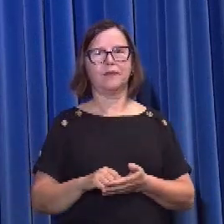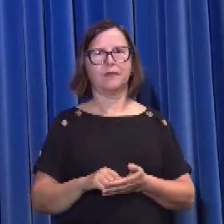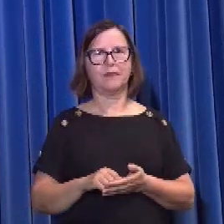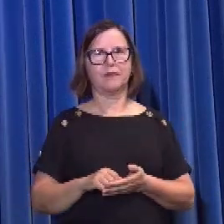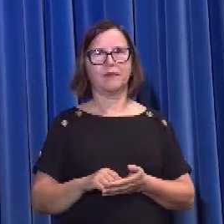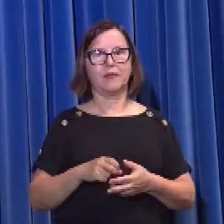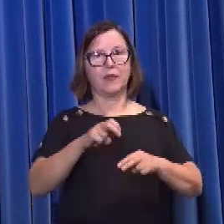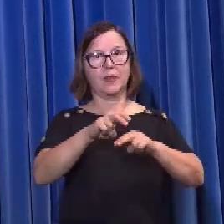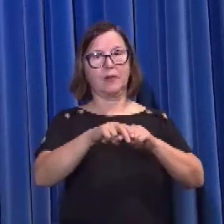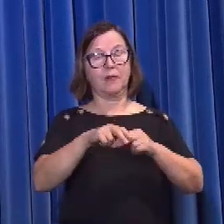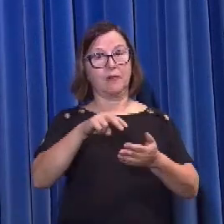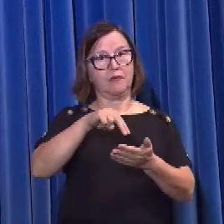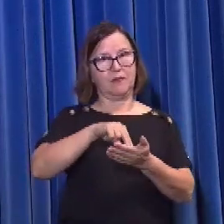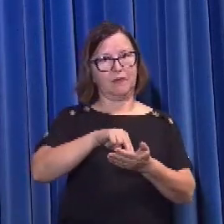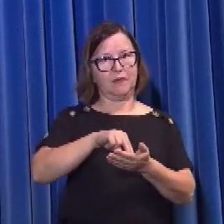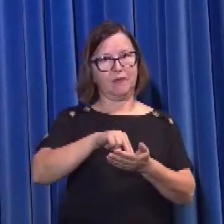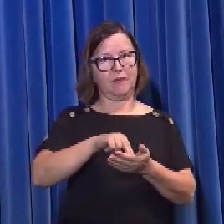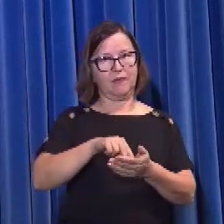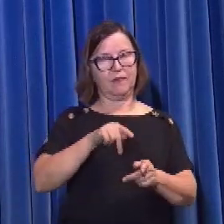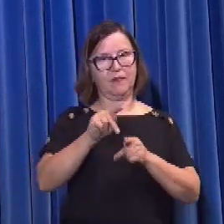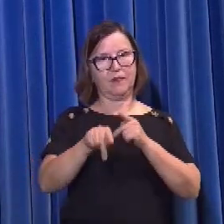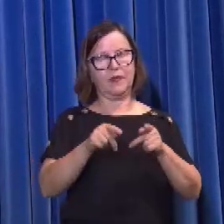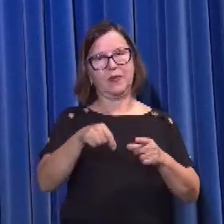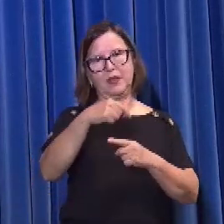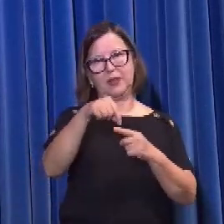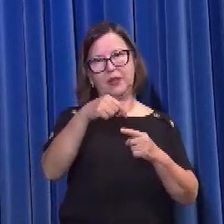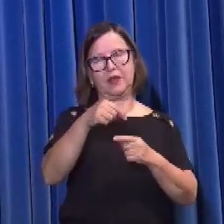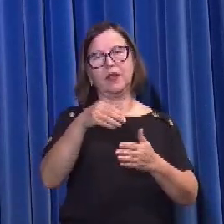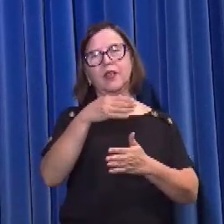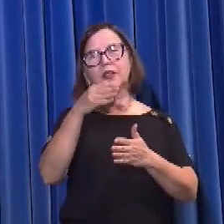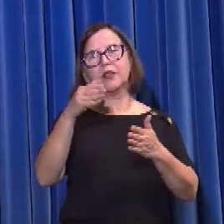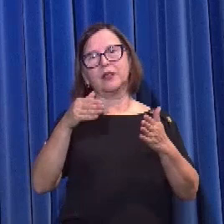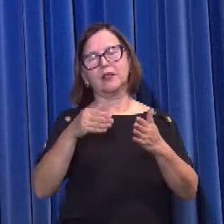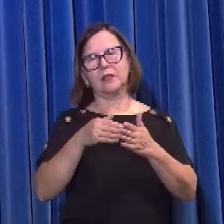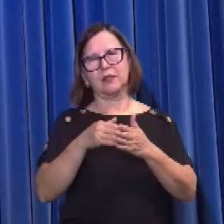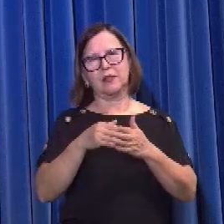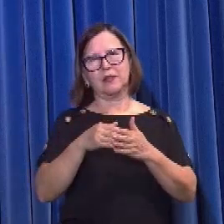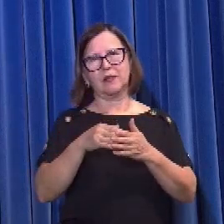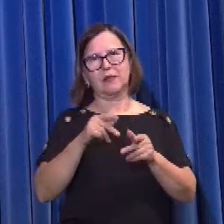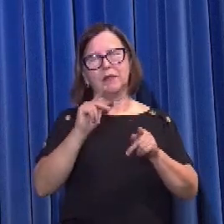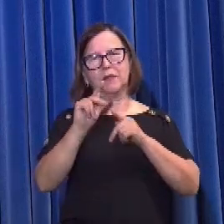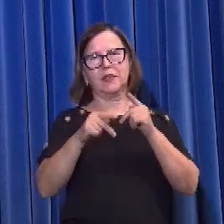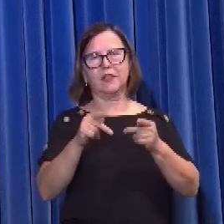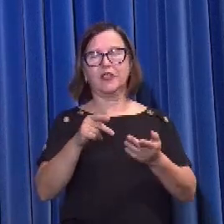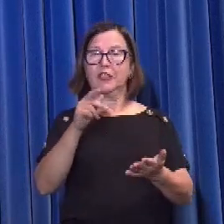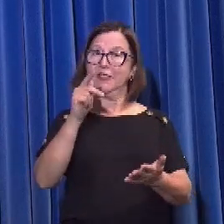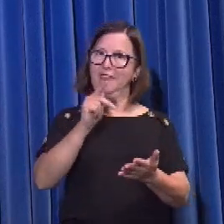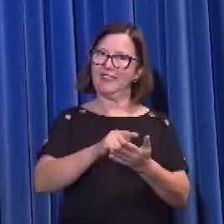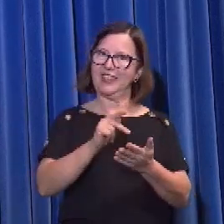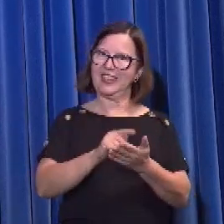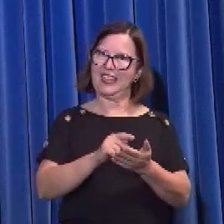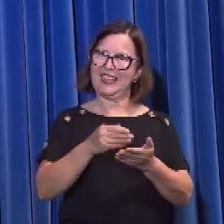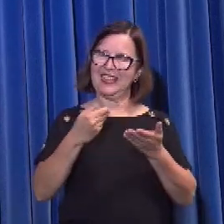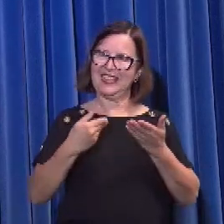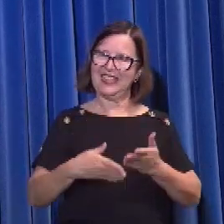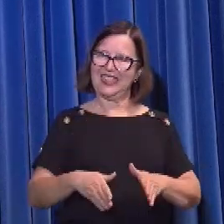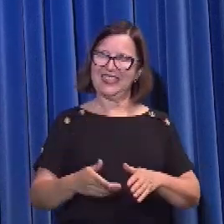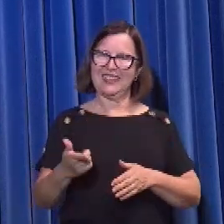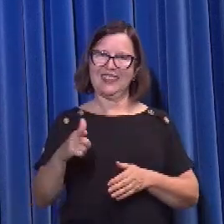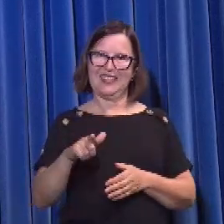pela perseverança dos santos, todos aqueles que verdadeiramente nasceram de novo